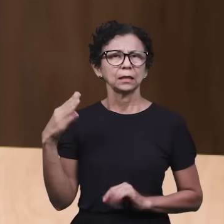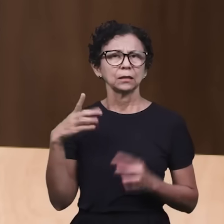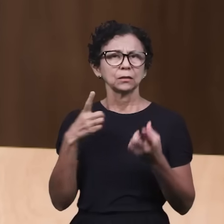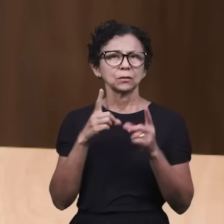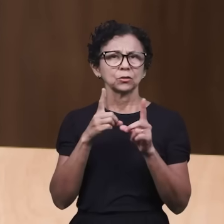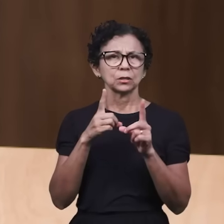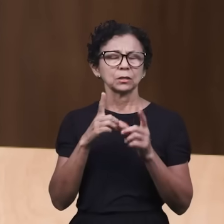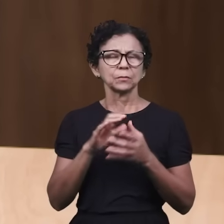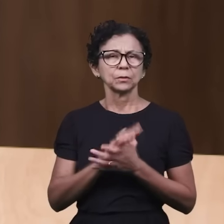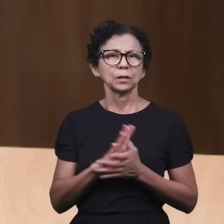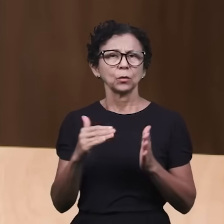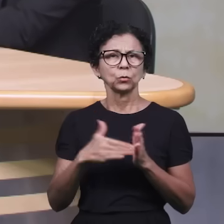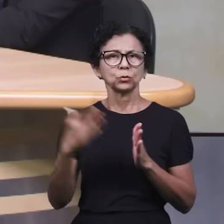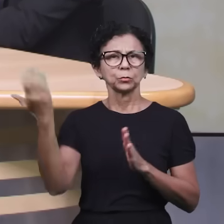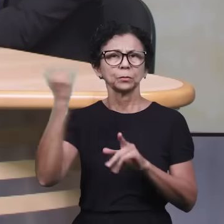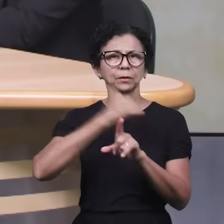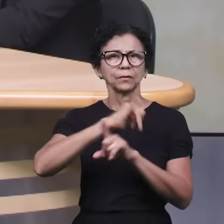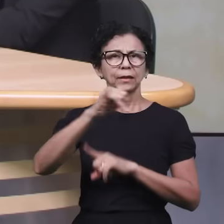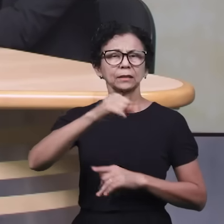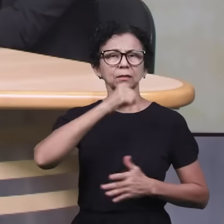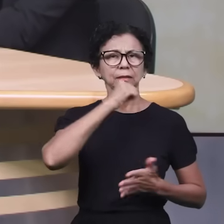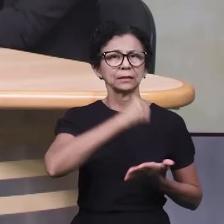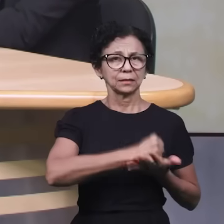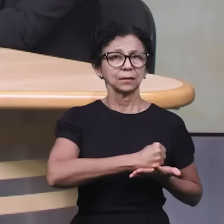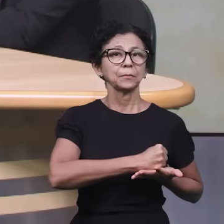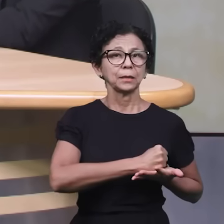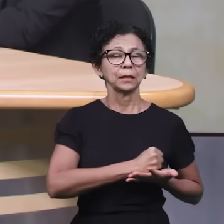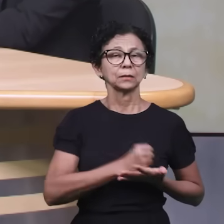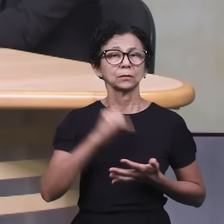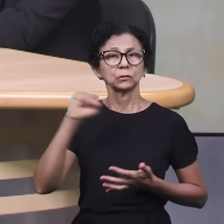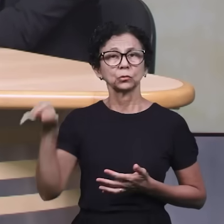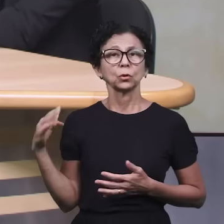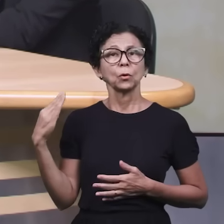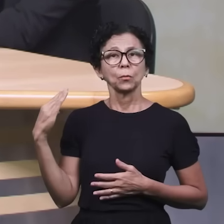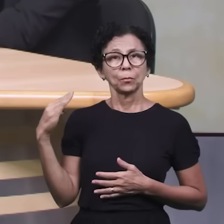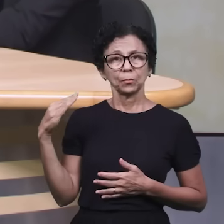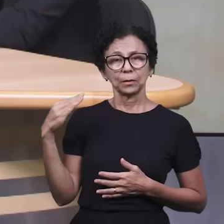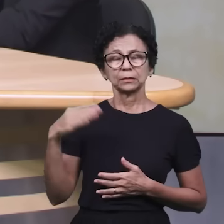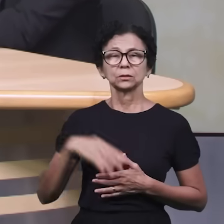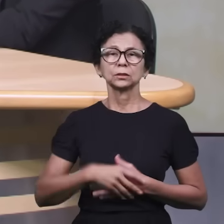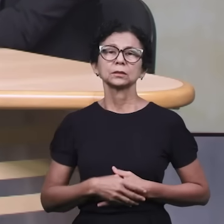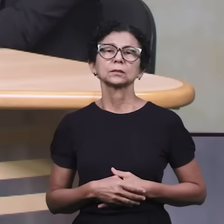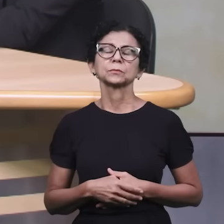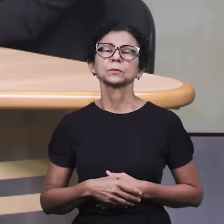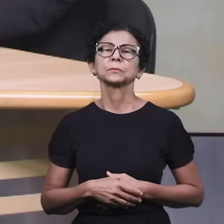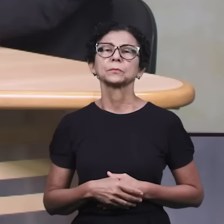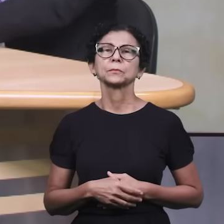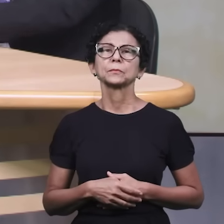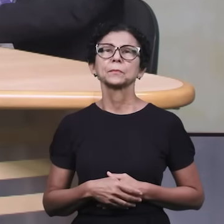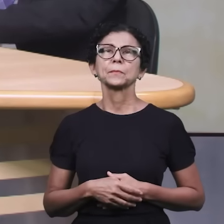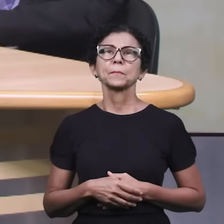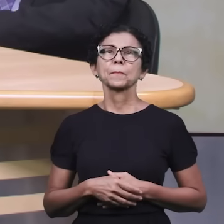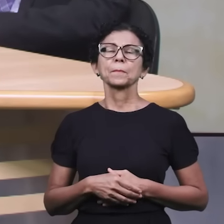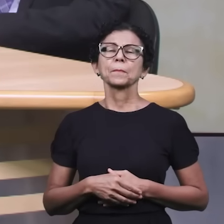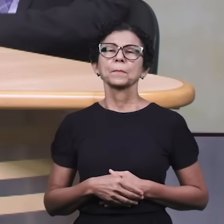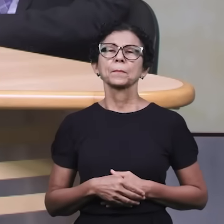esse batismo, né, que é o batismo nas águas, chamado também de batismo de arrependimento. Então,